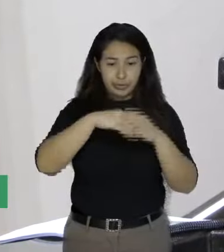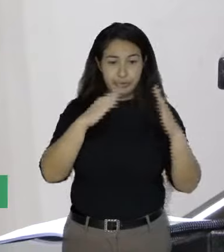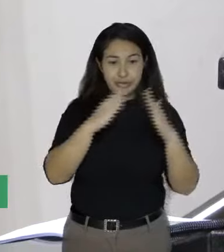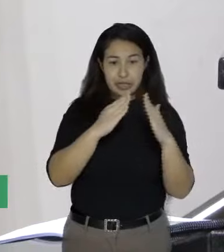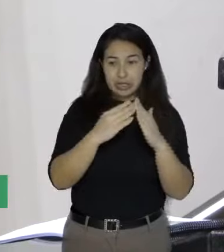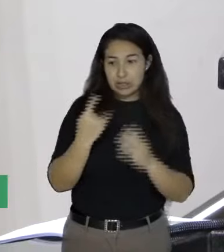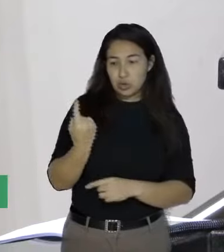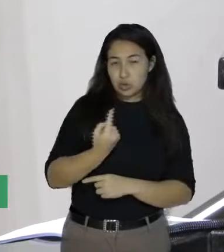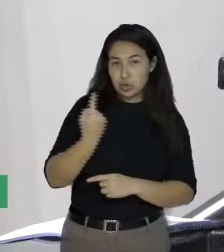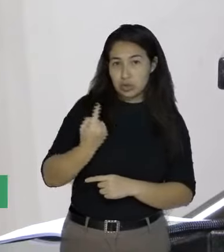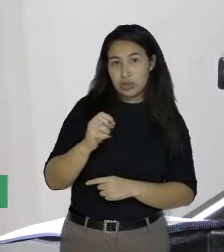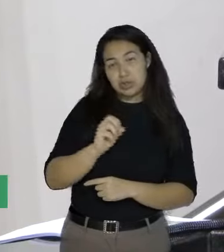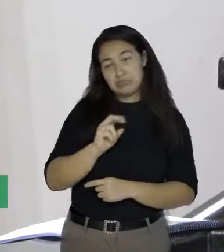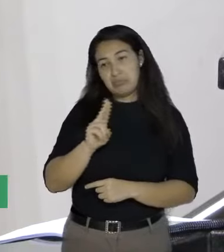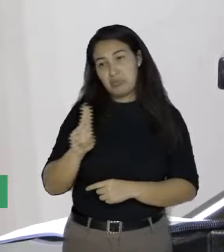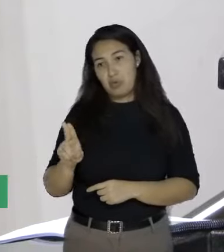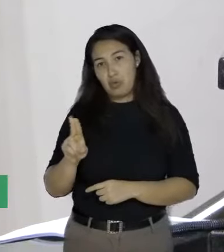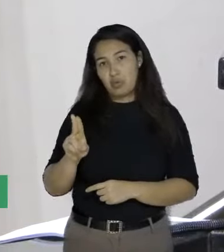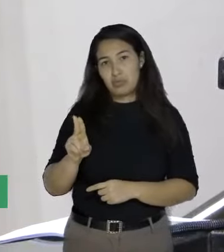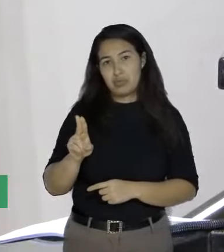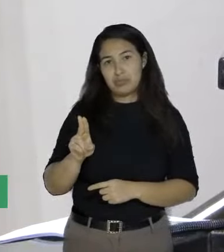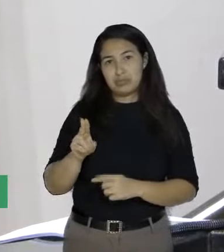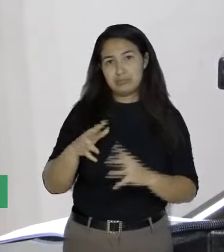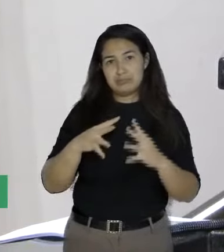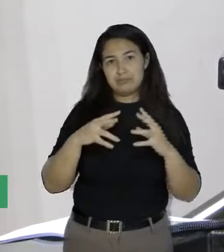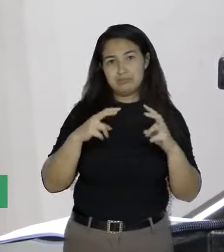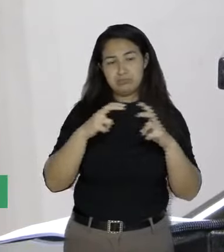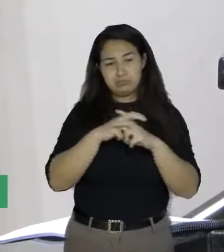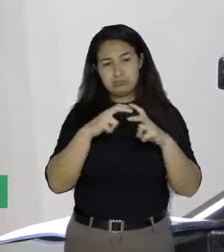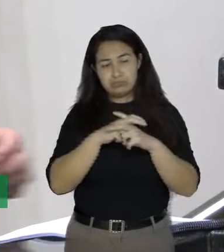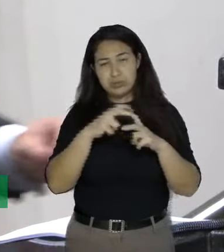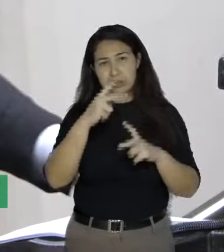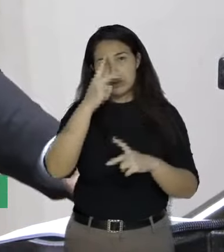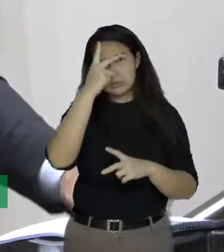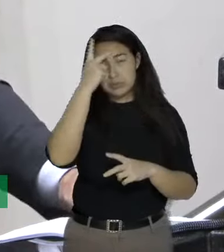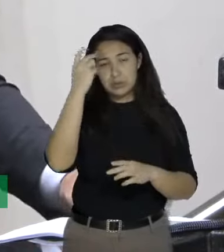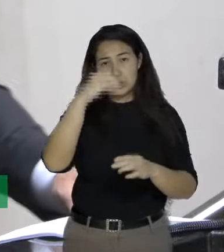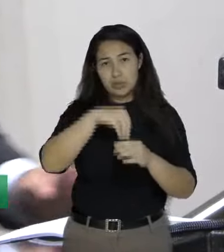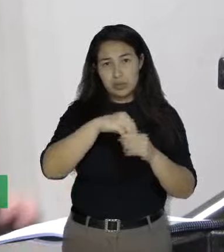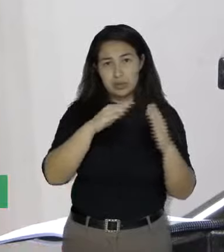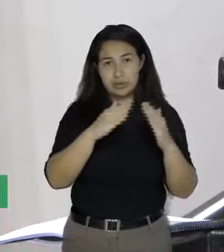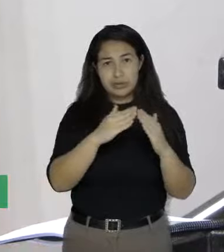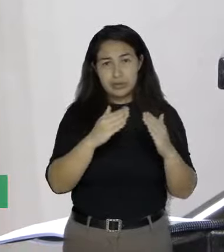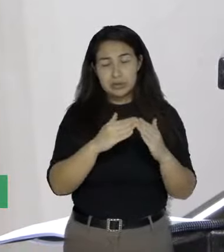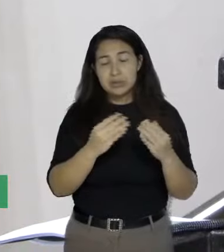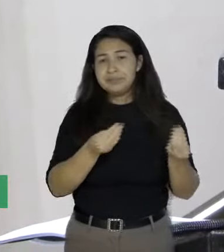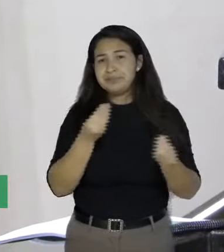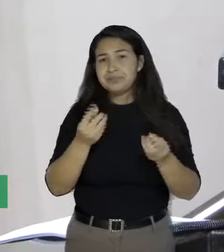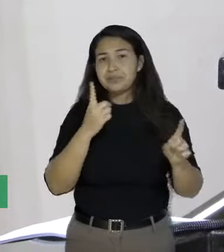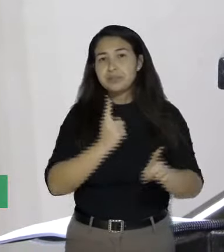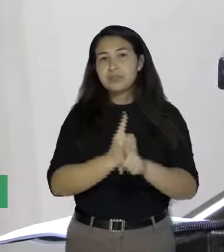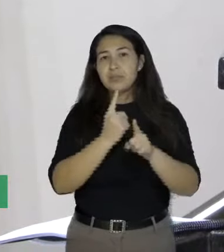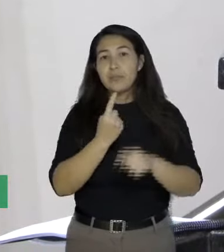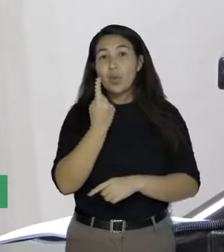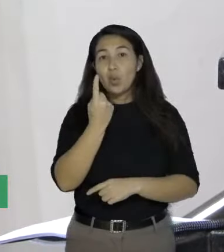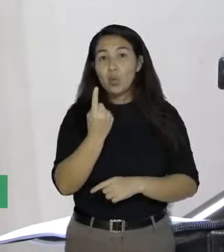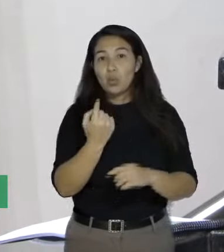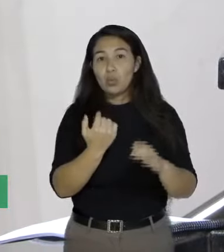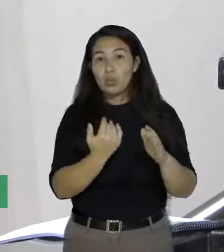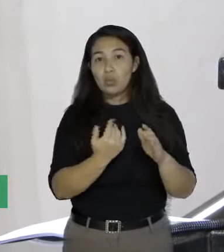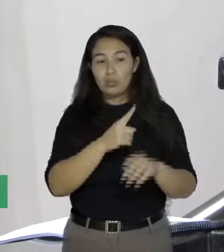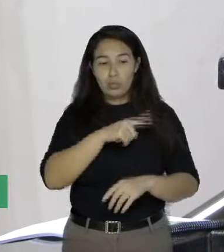conflituosas de relações entre entre as pessoas nesse período nós identificamos um crescimento